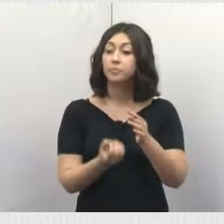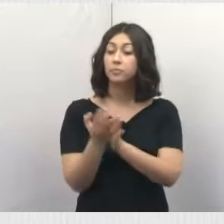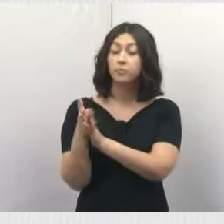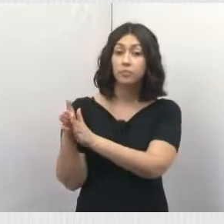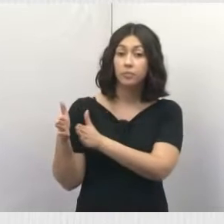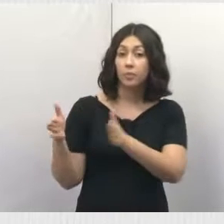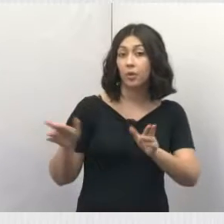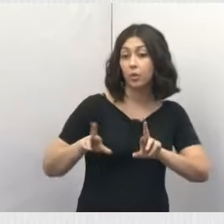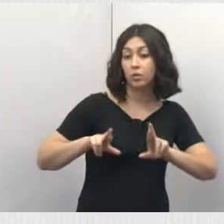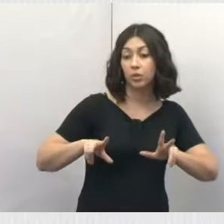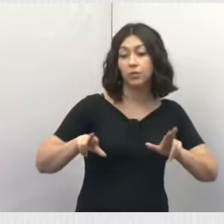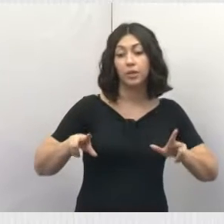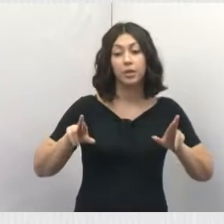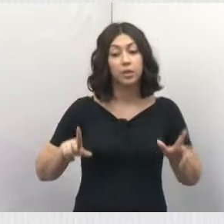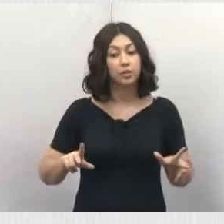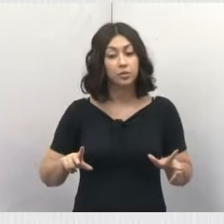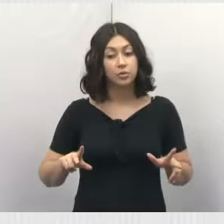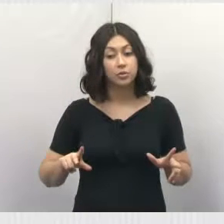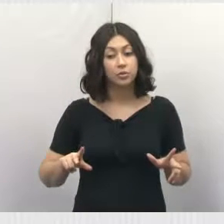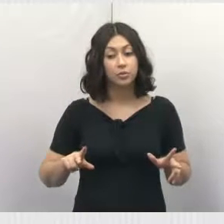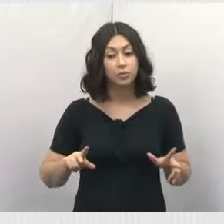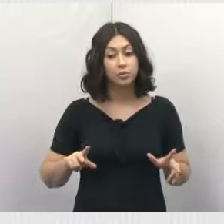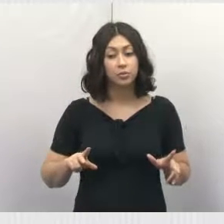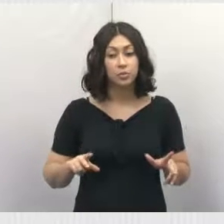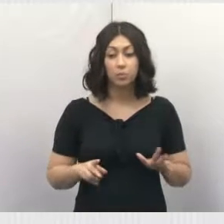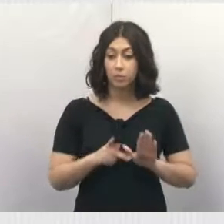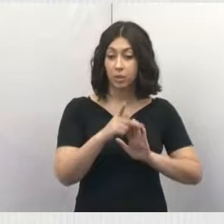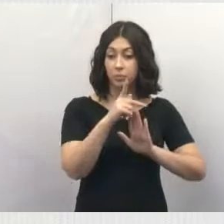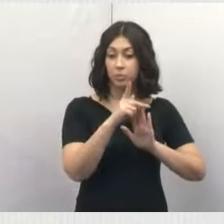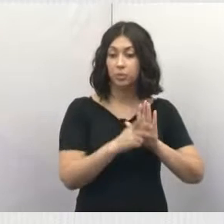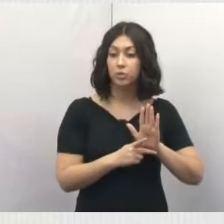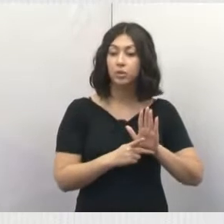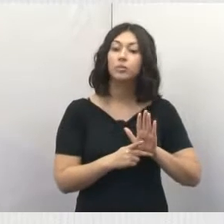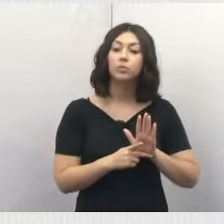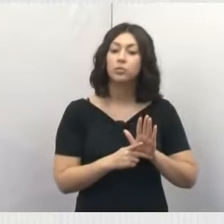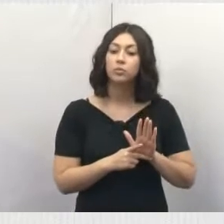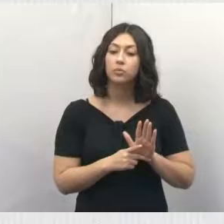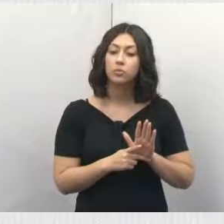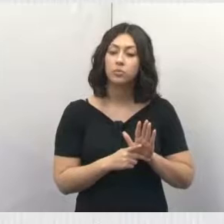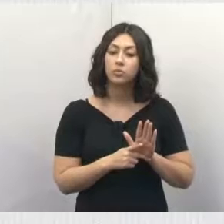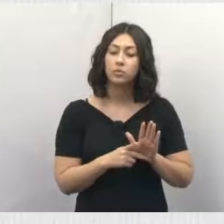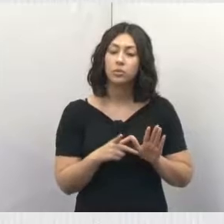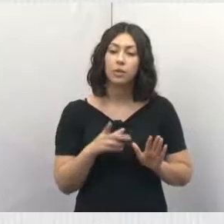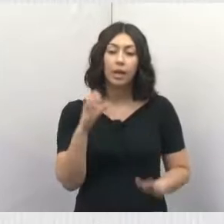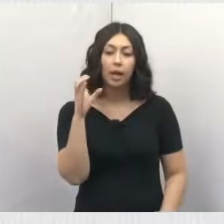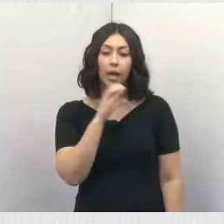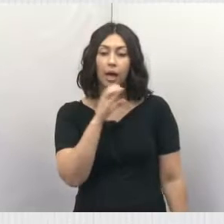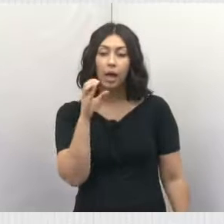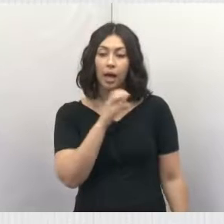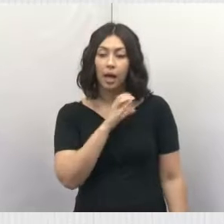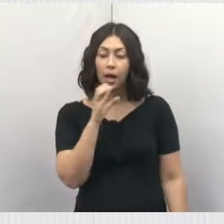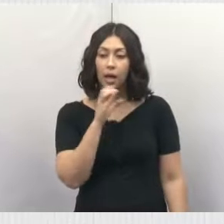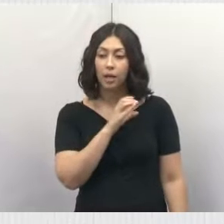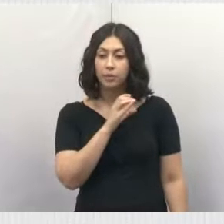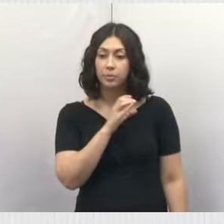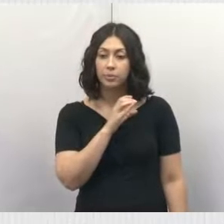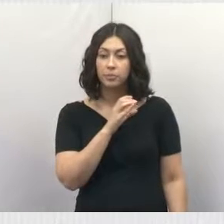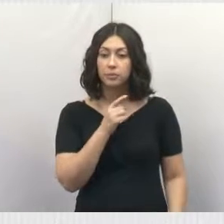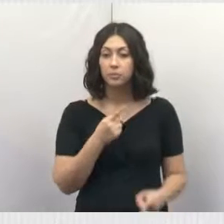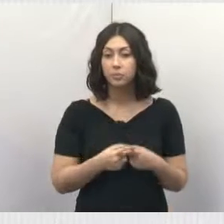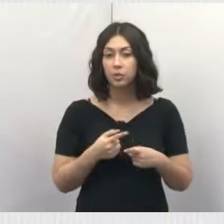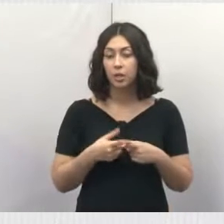prazos diferenciados de parecer para projetos que tramitem em regime de urgência, sendo que o